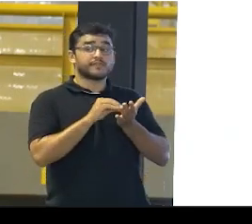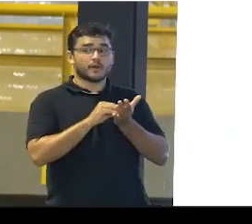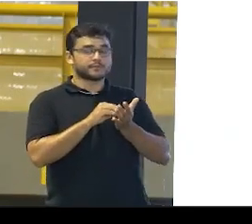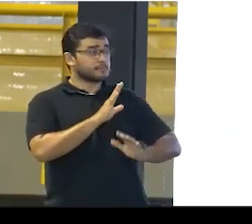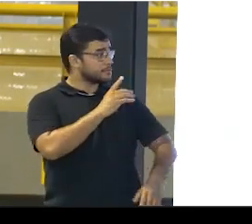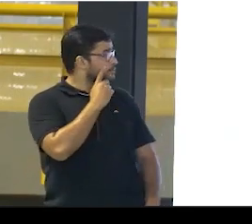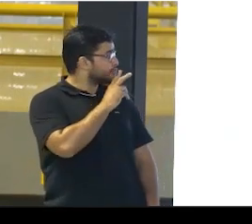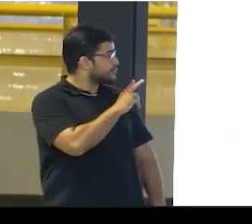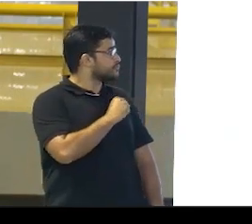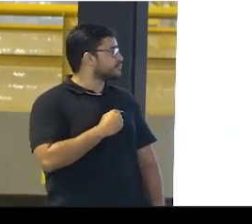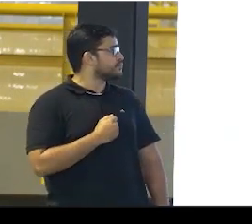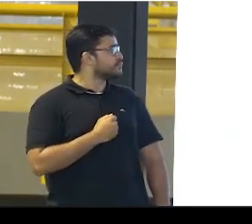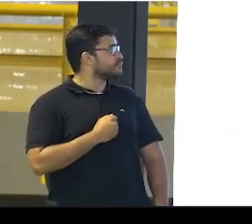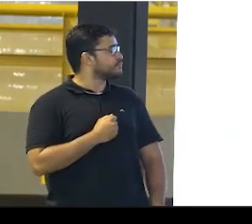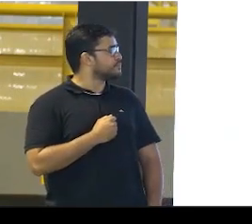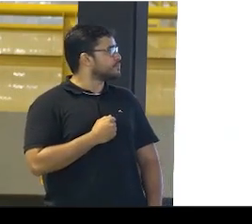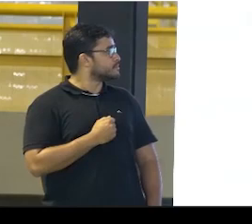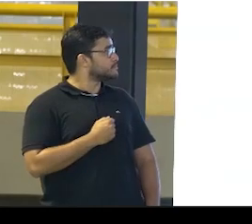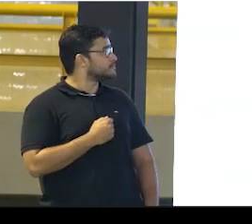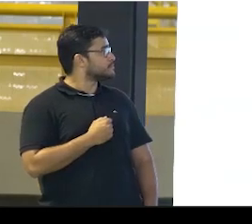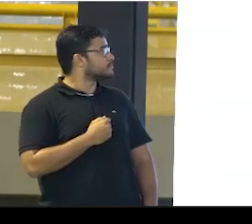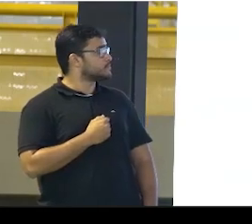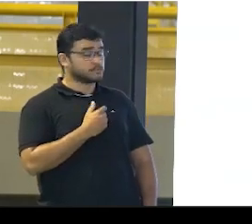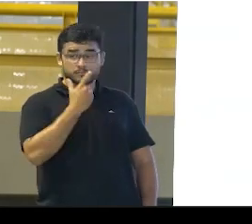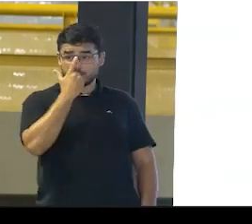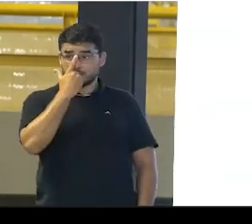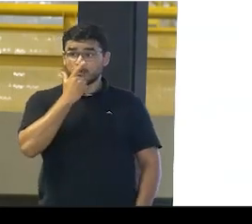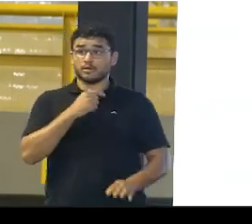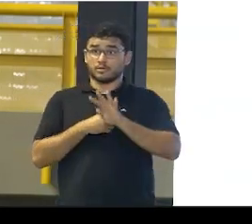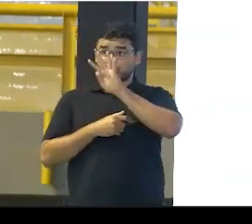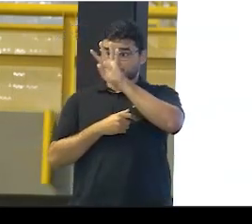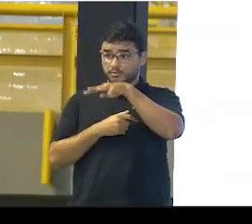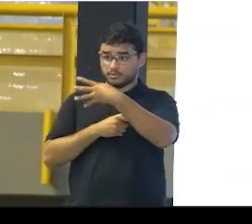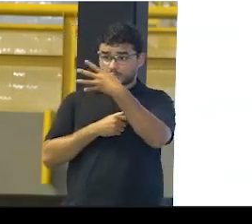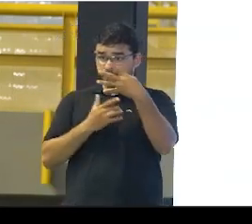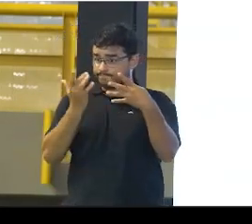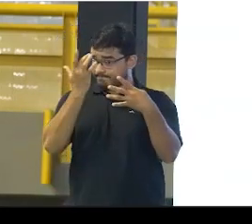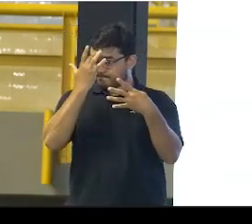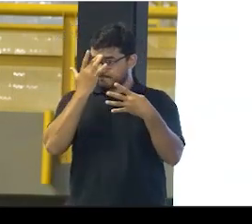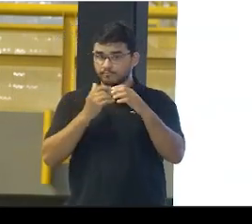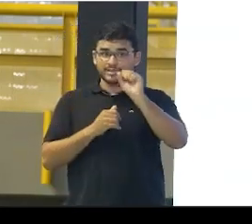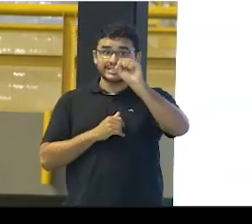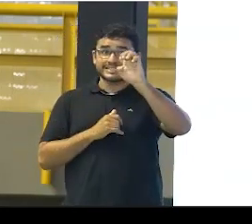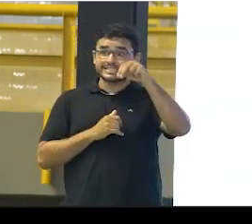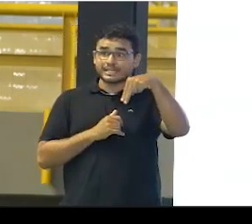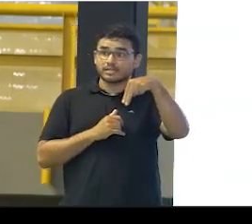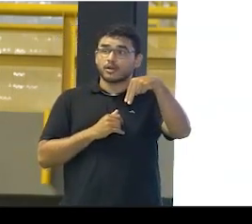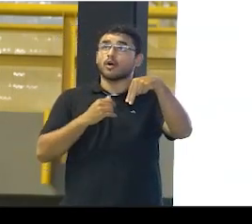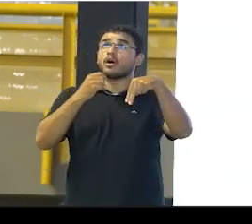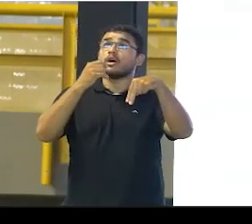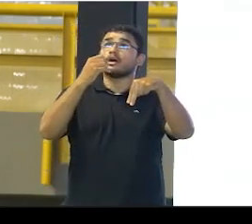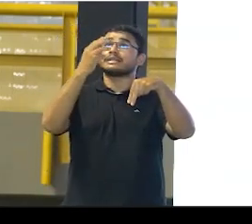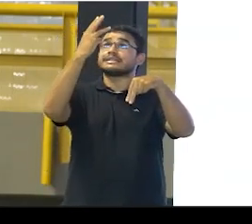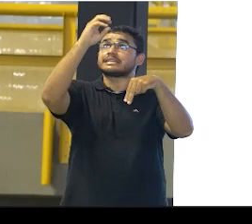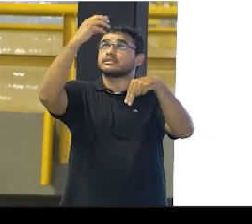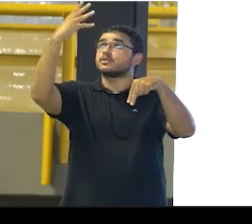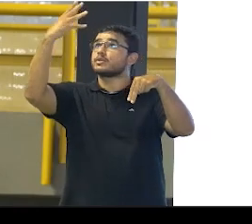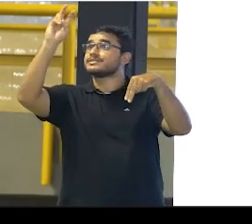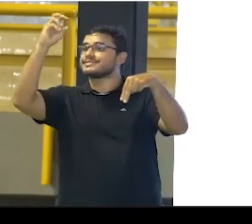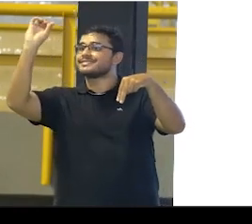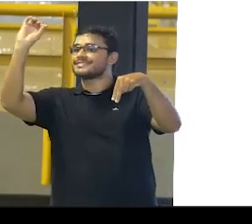tem a base maior, essa base maior ela mede 6 a mais do que a